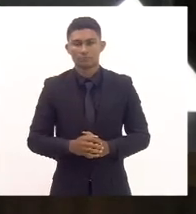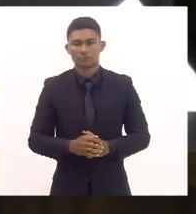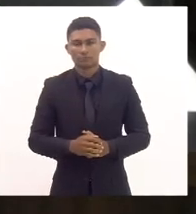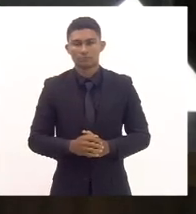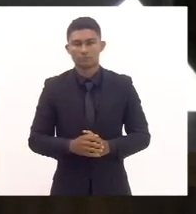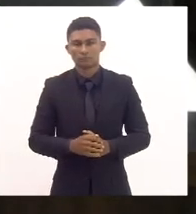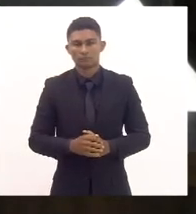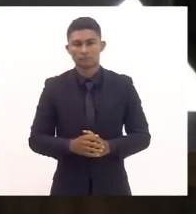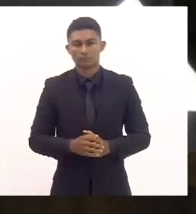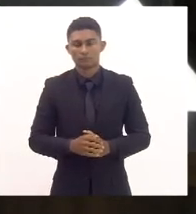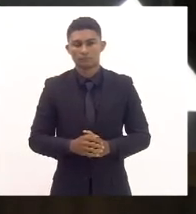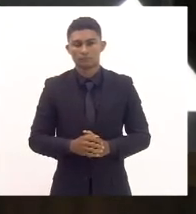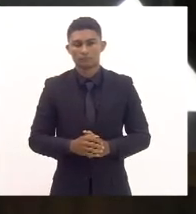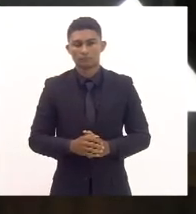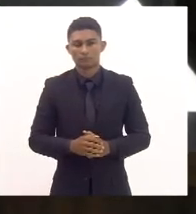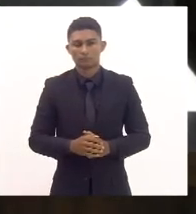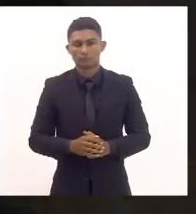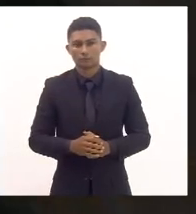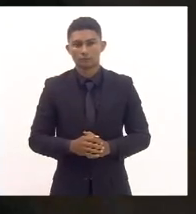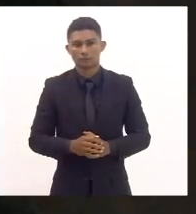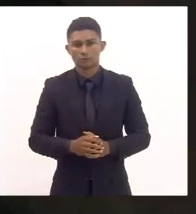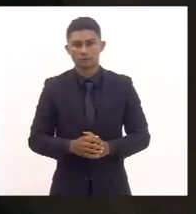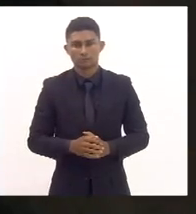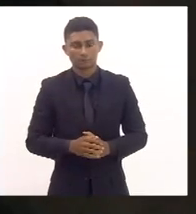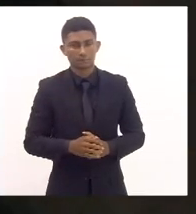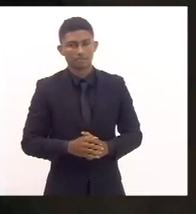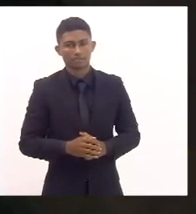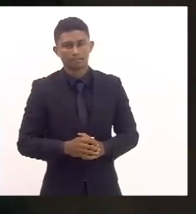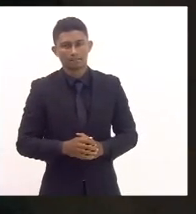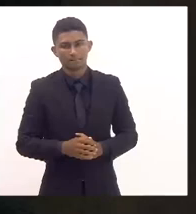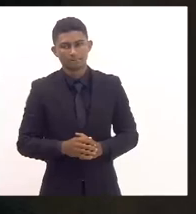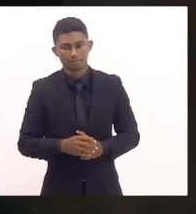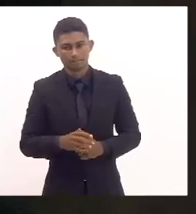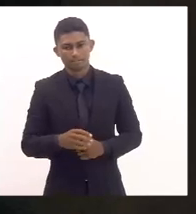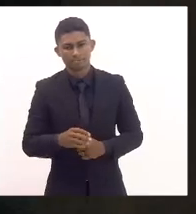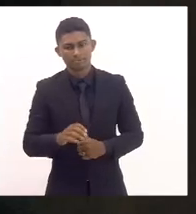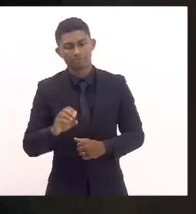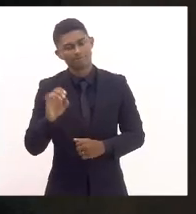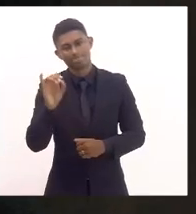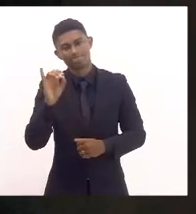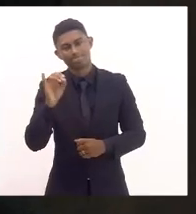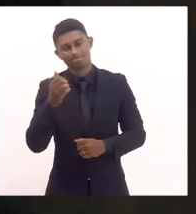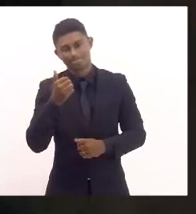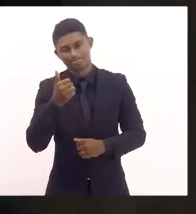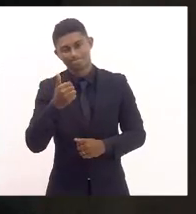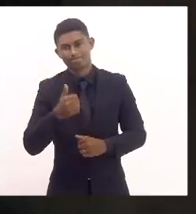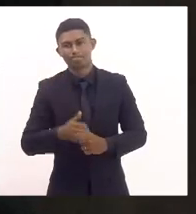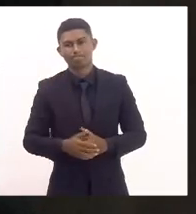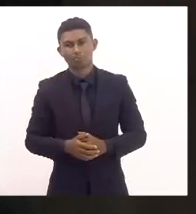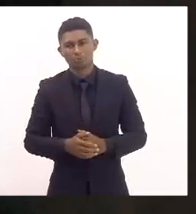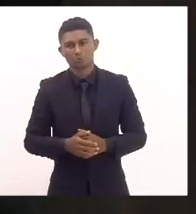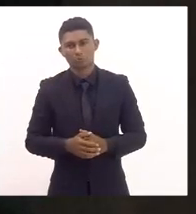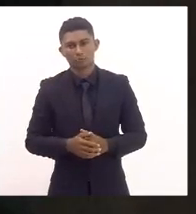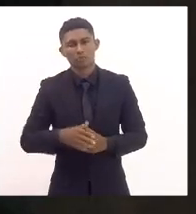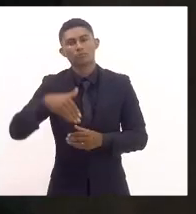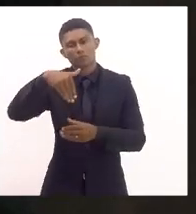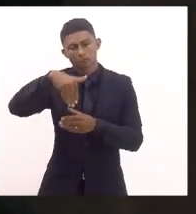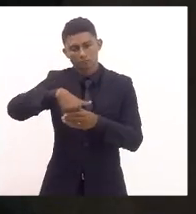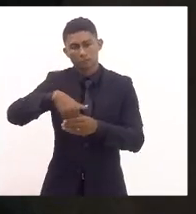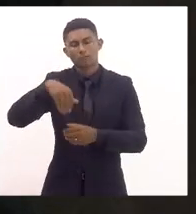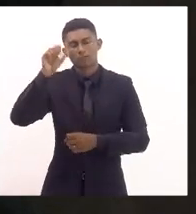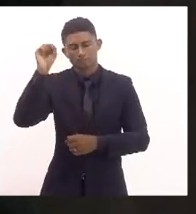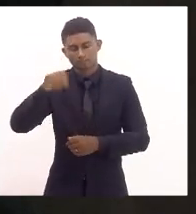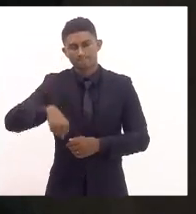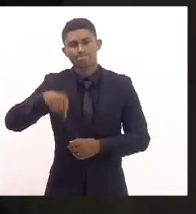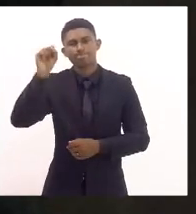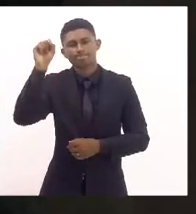Deputado Adriana vai casar oi oi Presidente sem voto